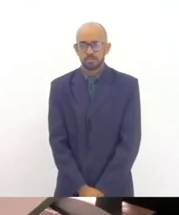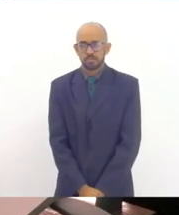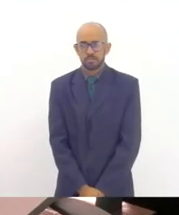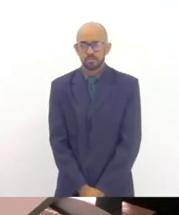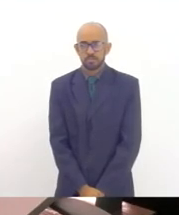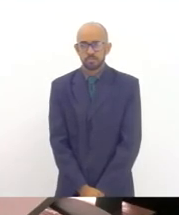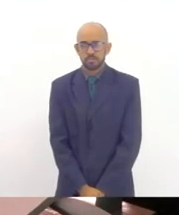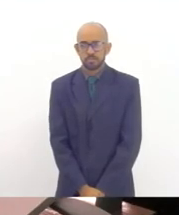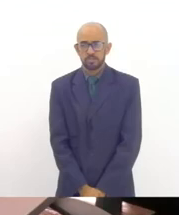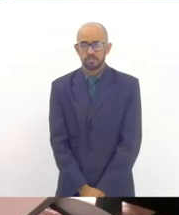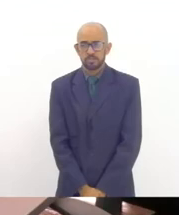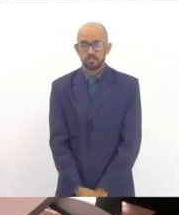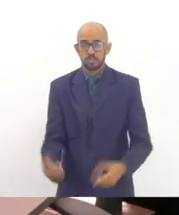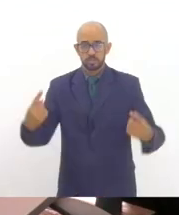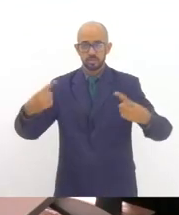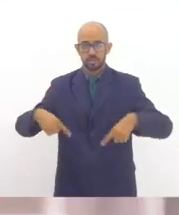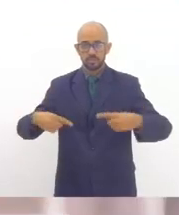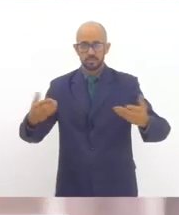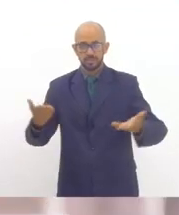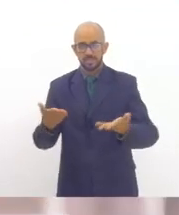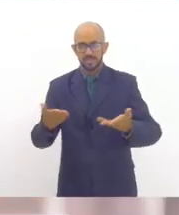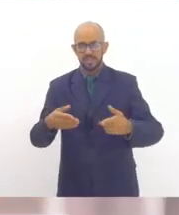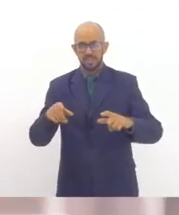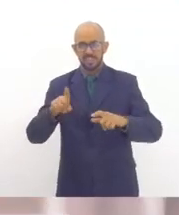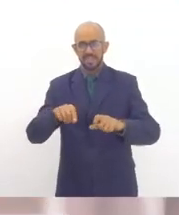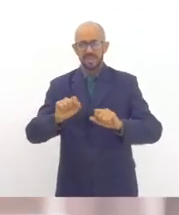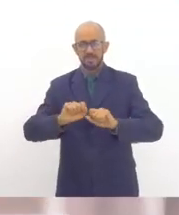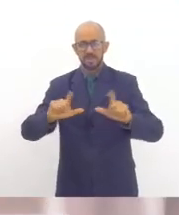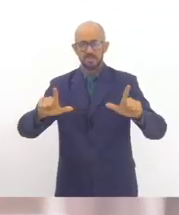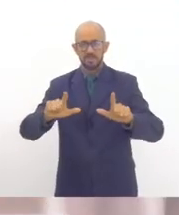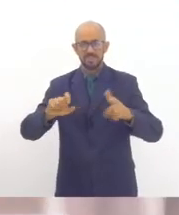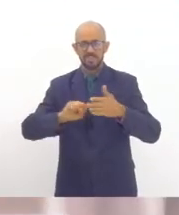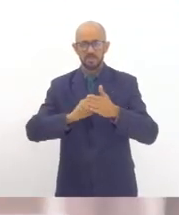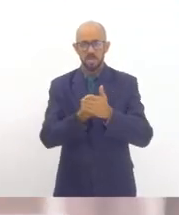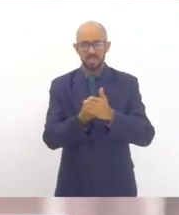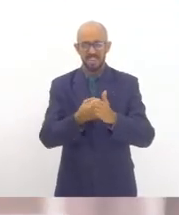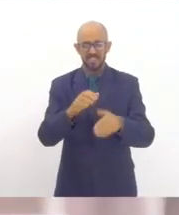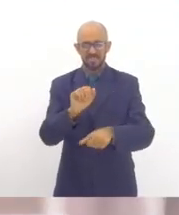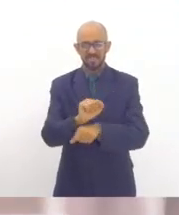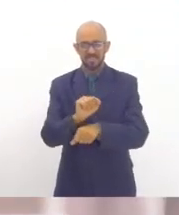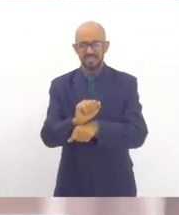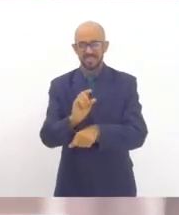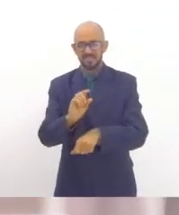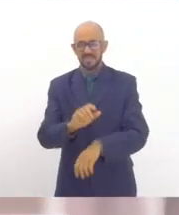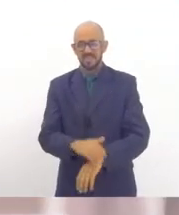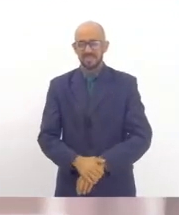Nesse momento, o nosso desafio se chama PowerPoint travado.